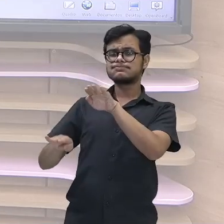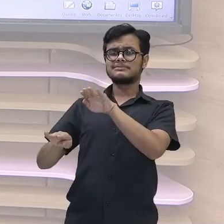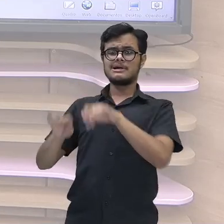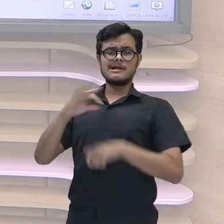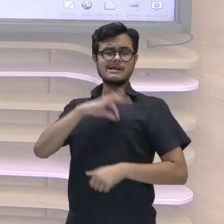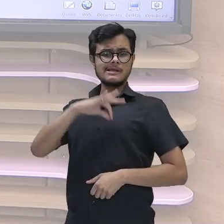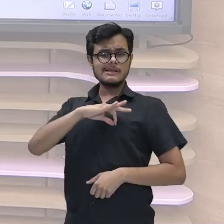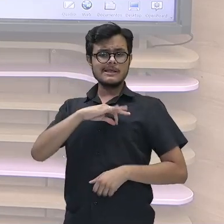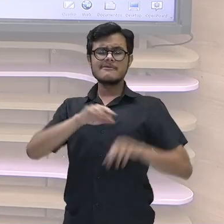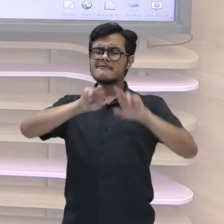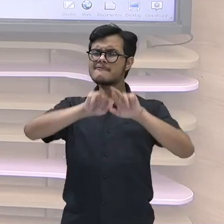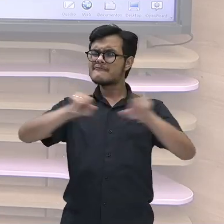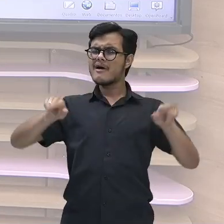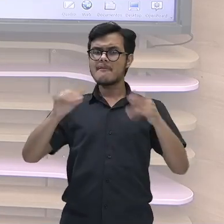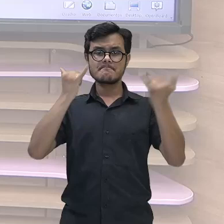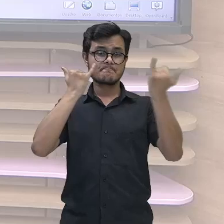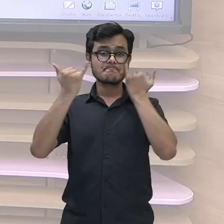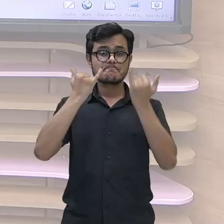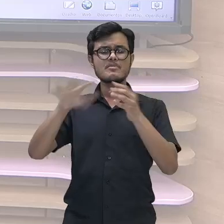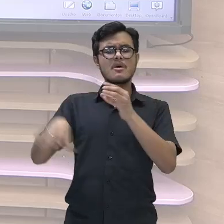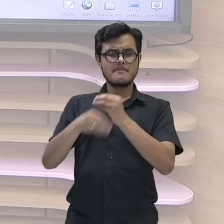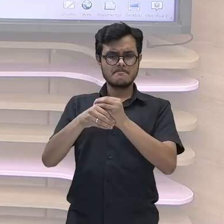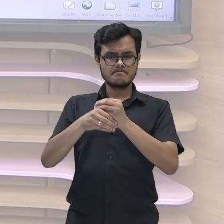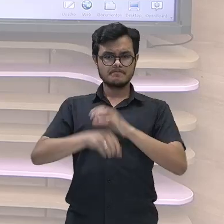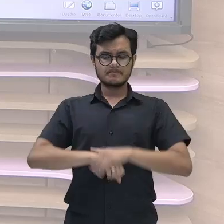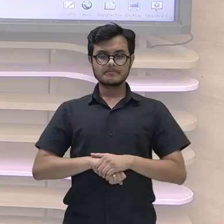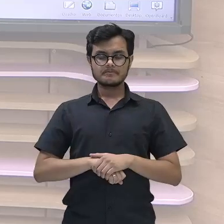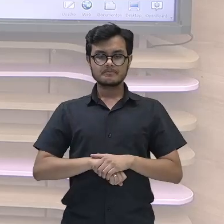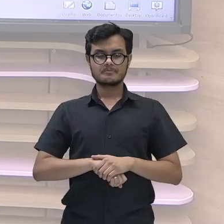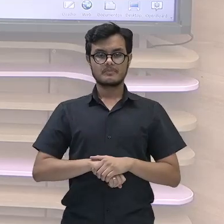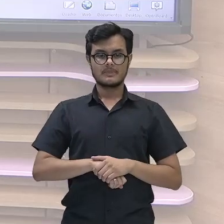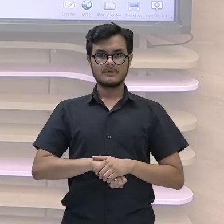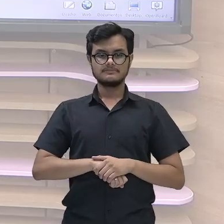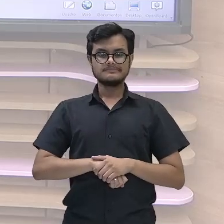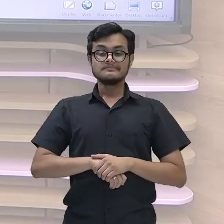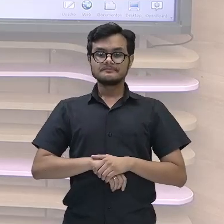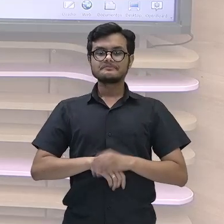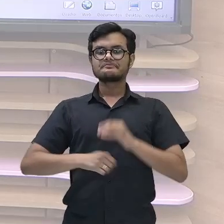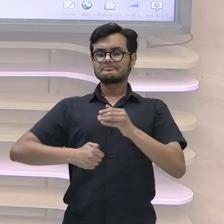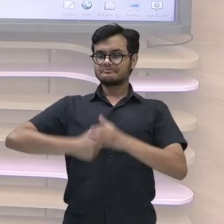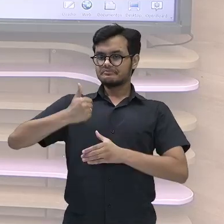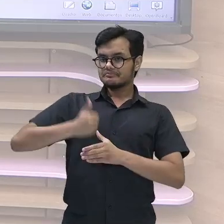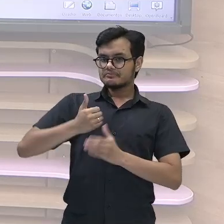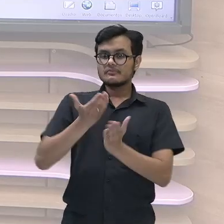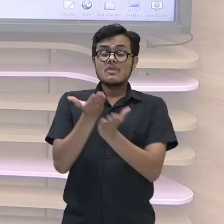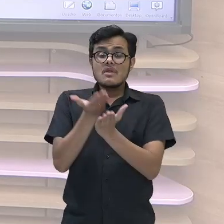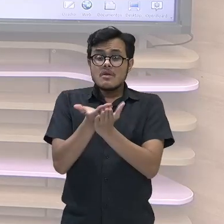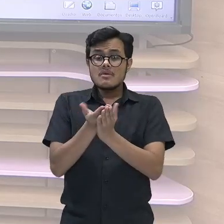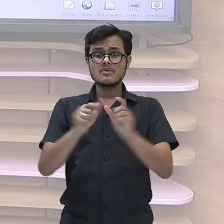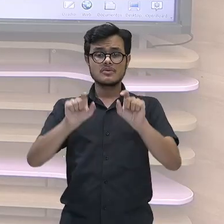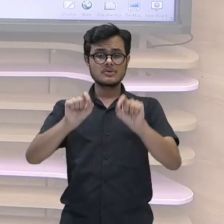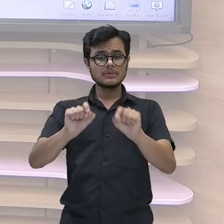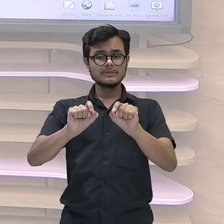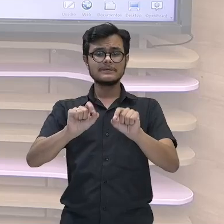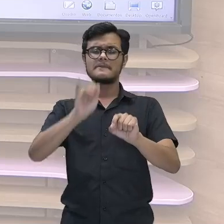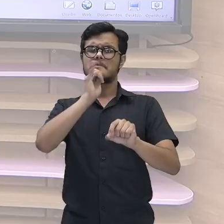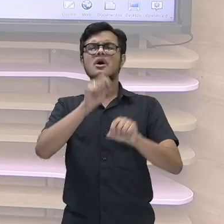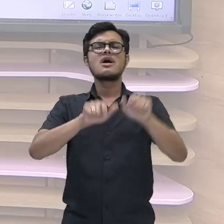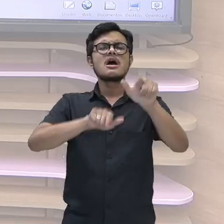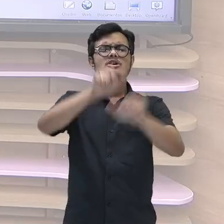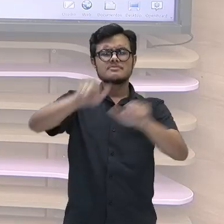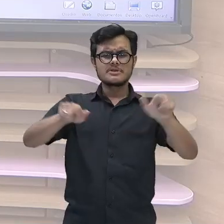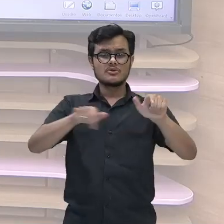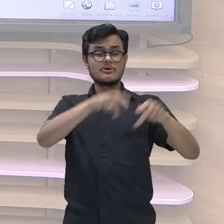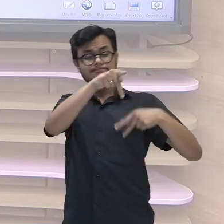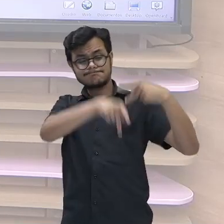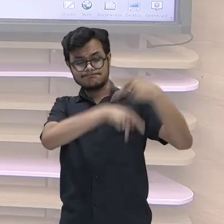outras informações, certo? A primeira informação que nós iremos verificar, nós temos sobre a população. Então, eu